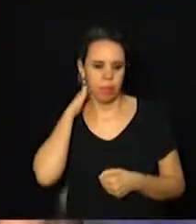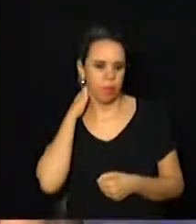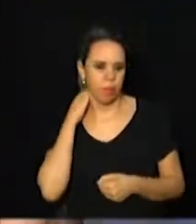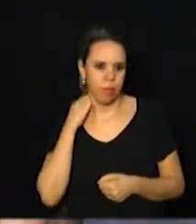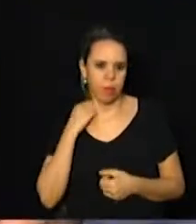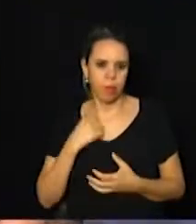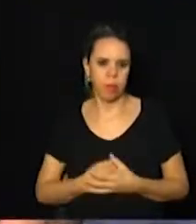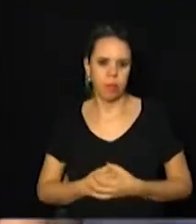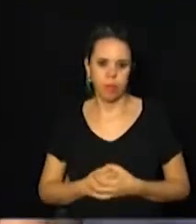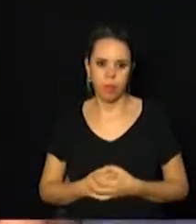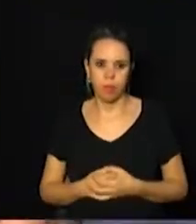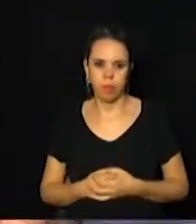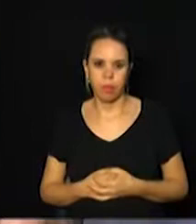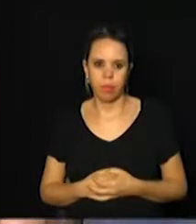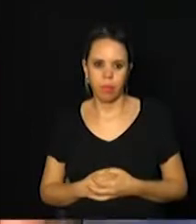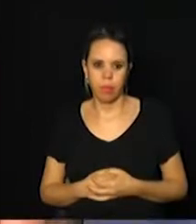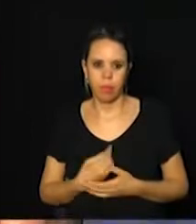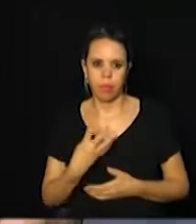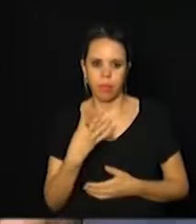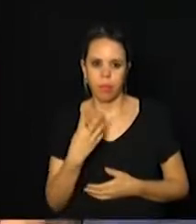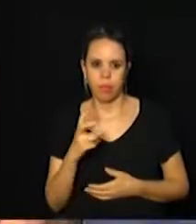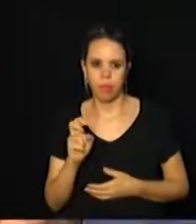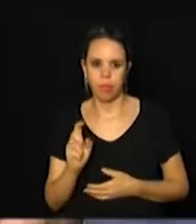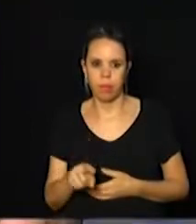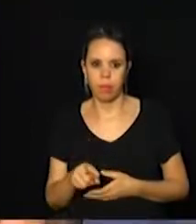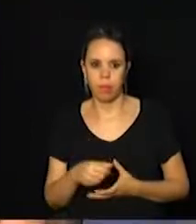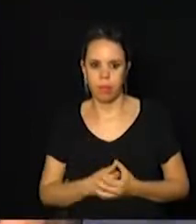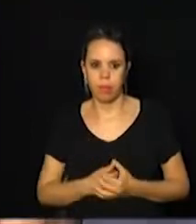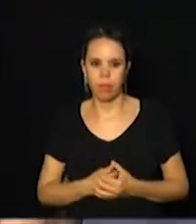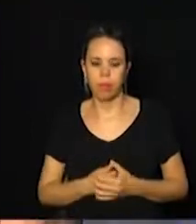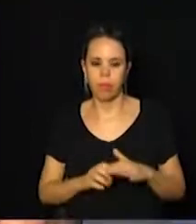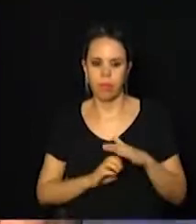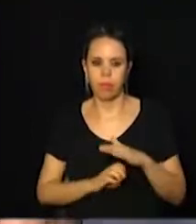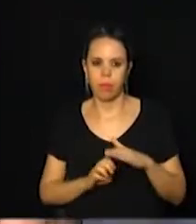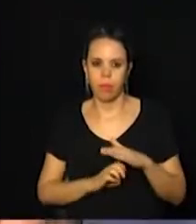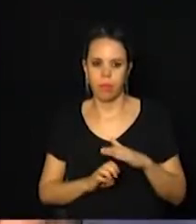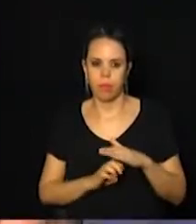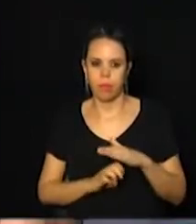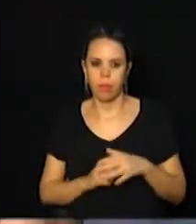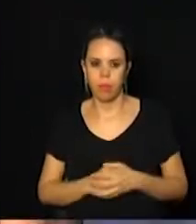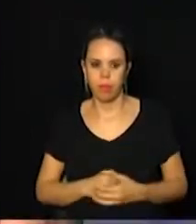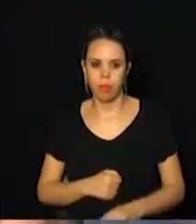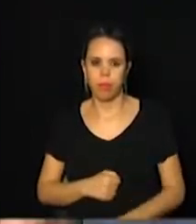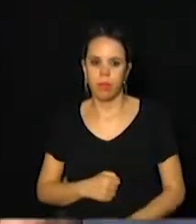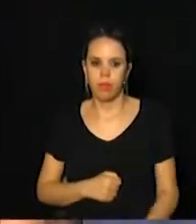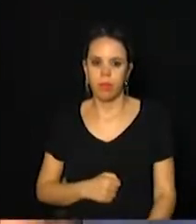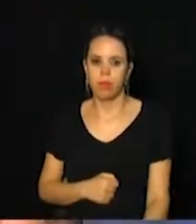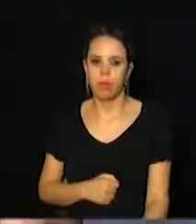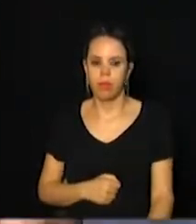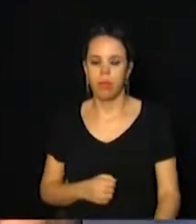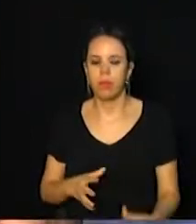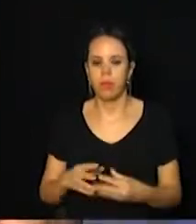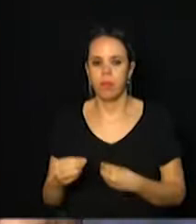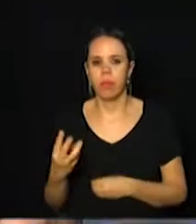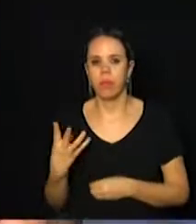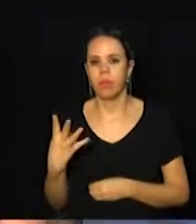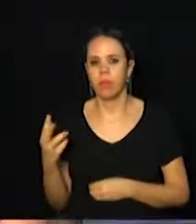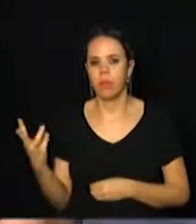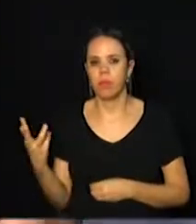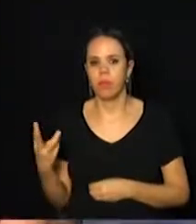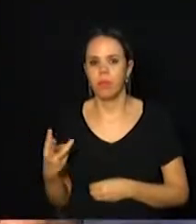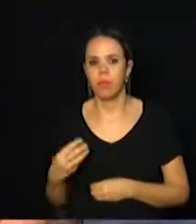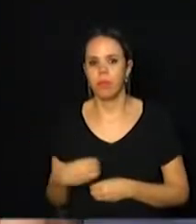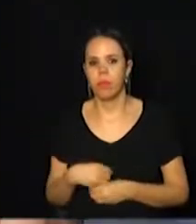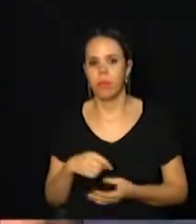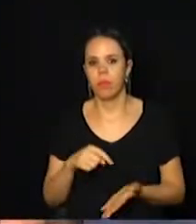empresas dessas 45 mil pequenas e Grandes Empresas desaparece 43 e passa